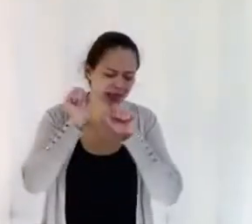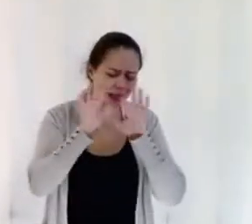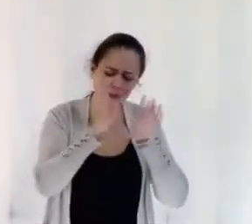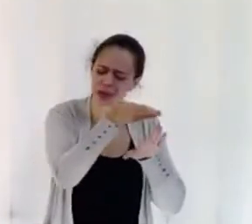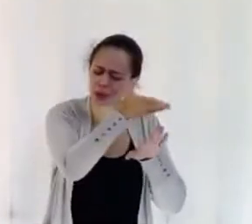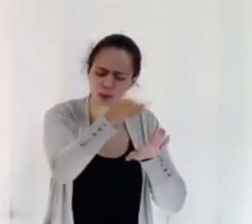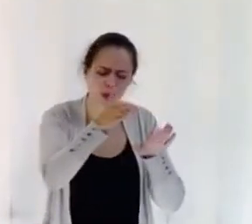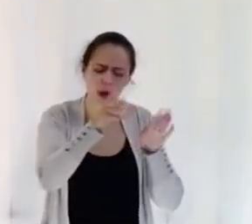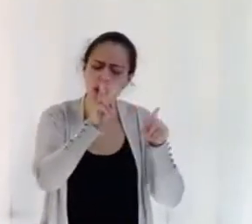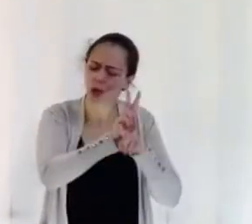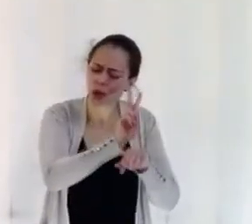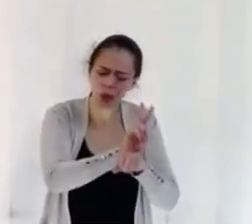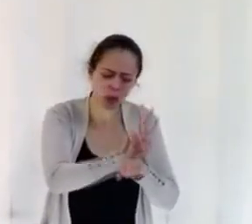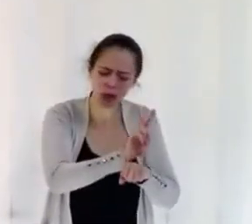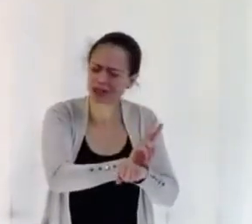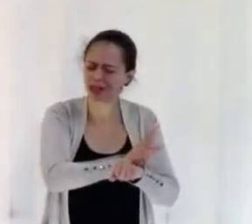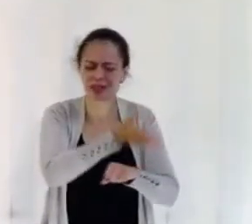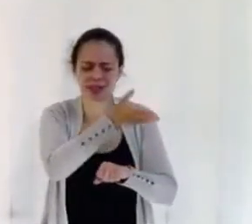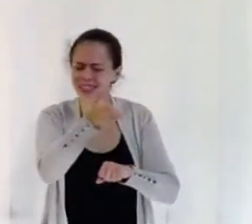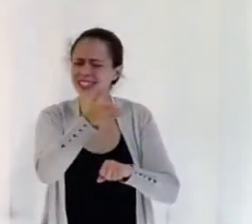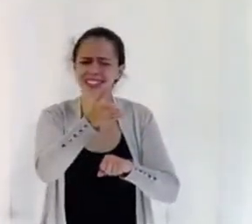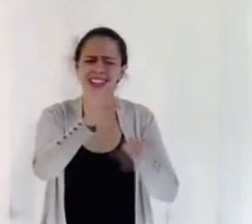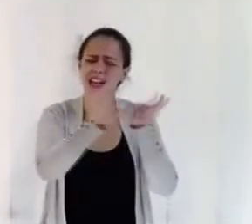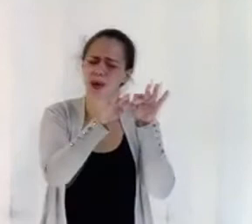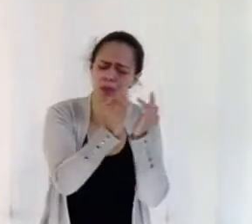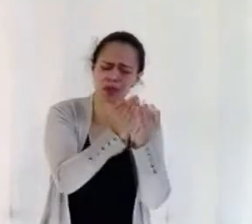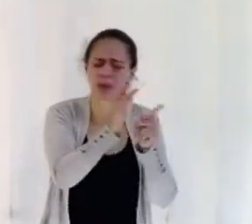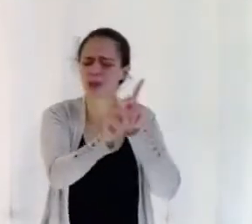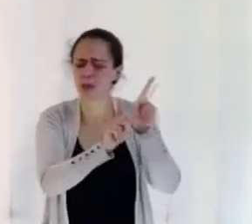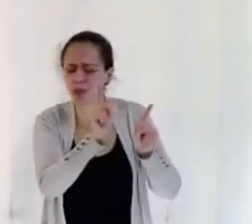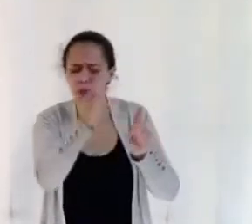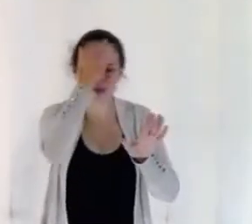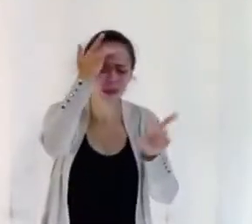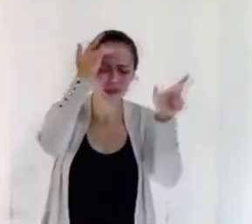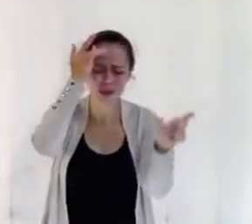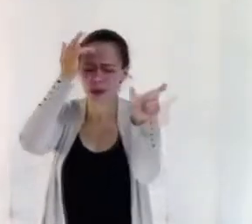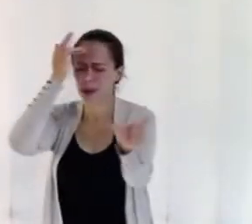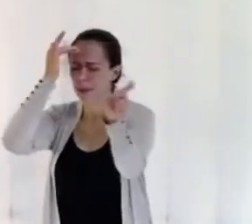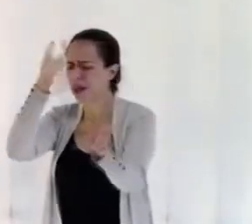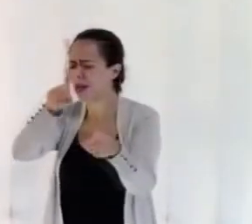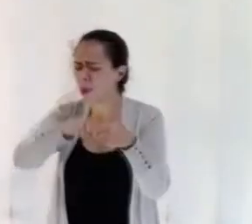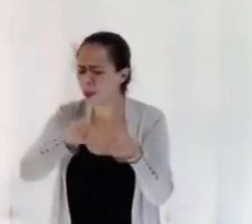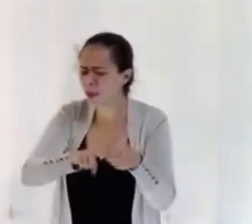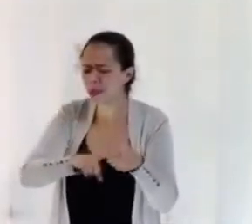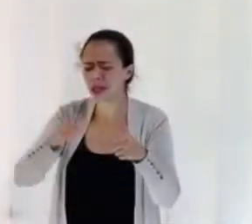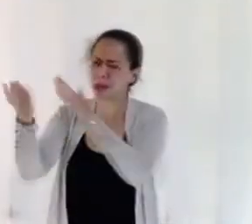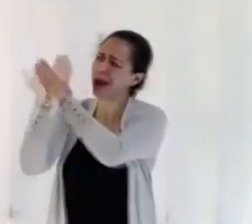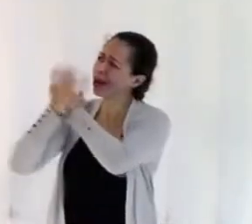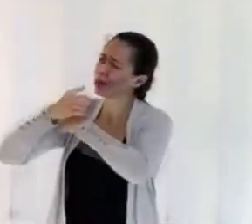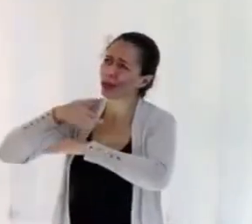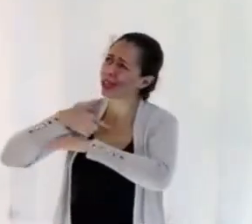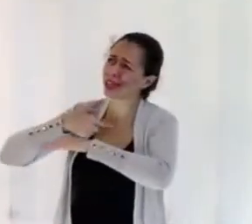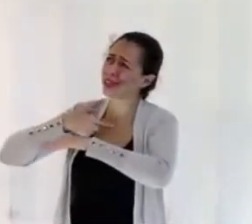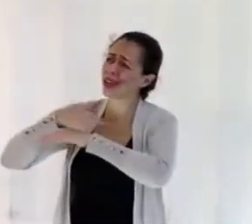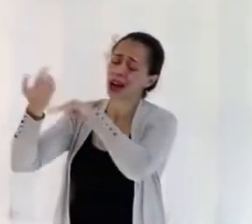incessantemente por elas, clamando a Deus para que o Senhor trabalhe no coração delas, e nos ajude a levá-las a entender a importância de voltar para os caminhos